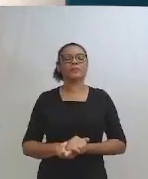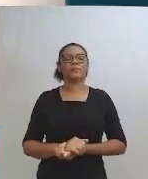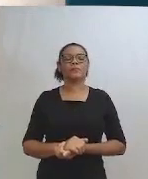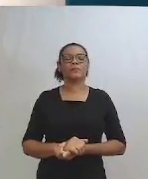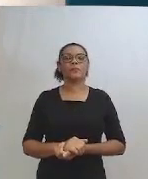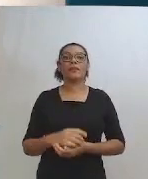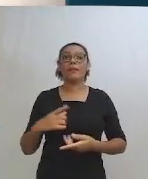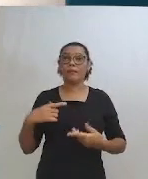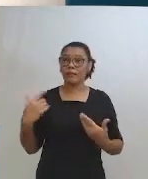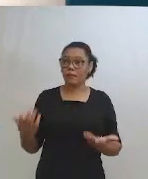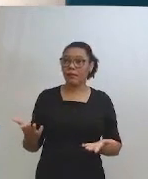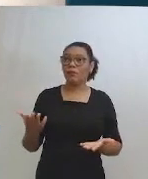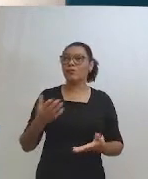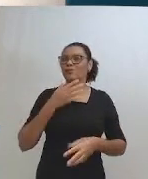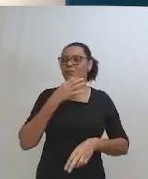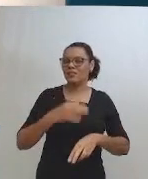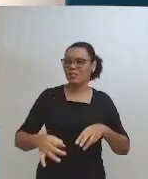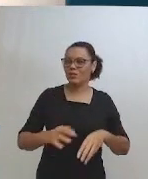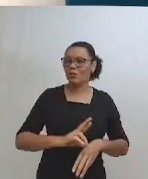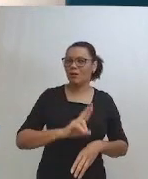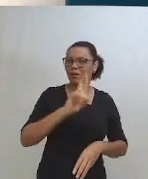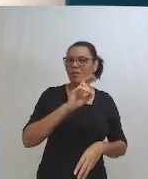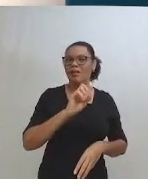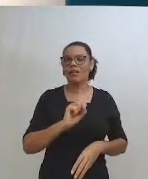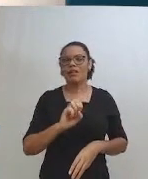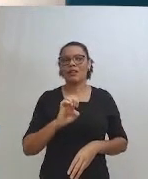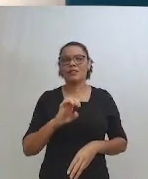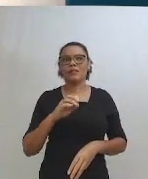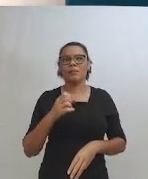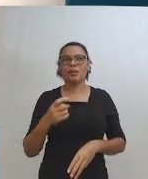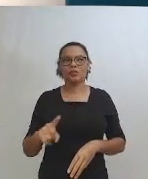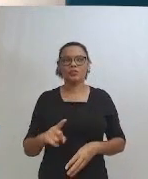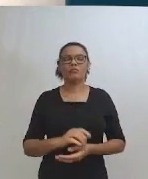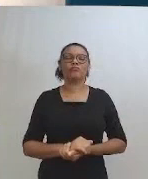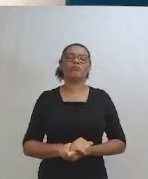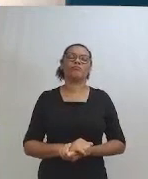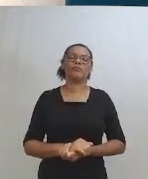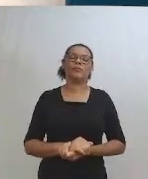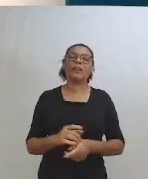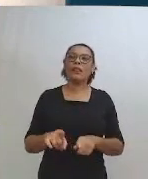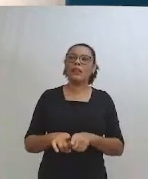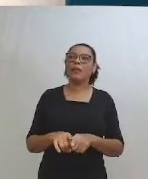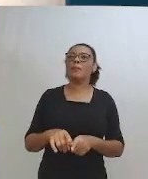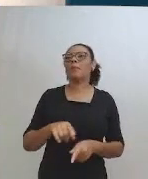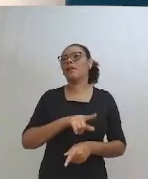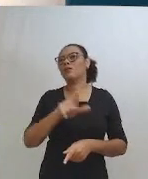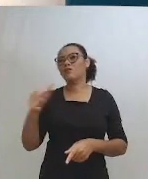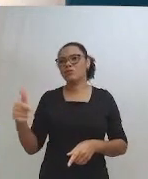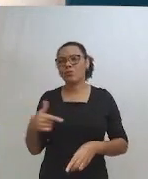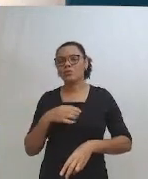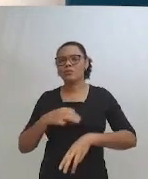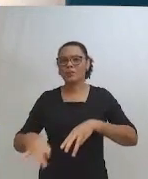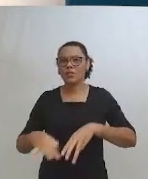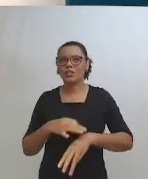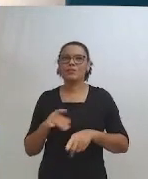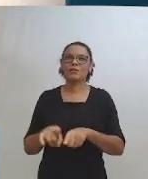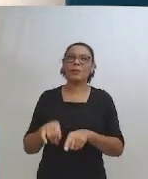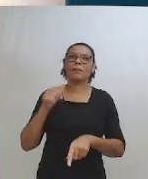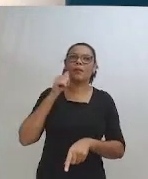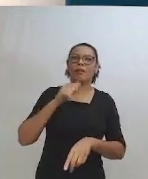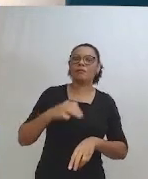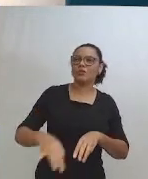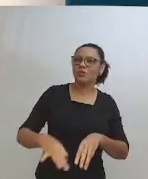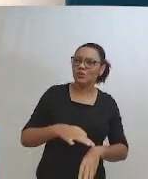ministro relator Sebastião Reis Júnior, senhores ministros, senhora ministra,